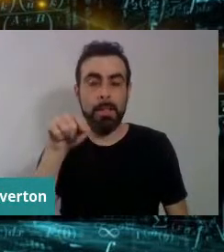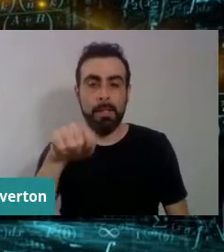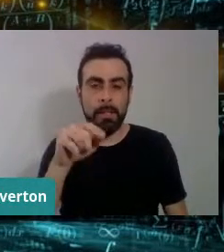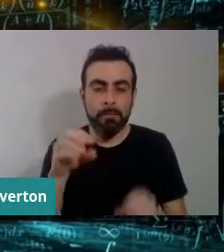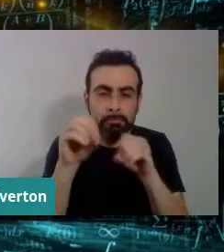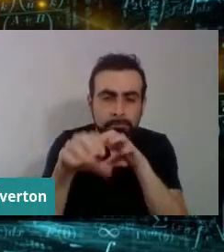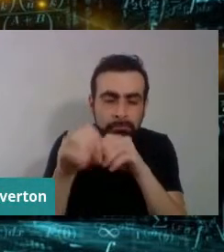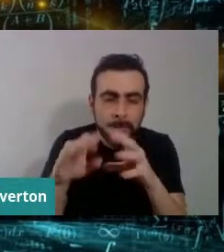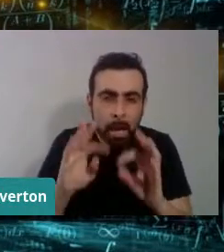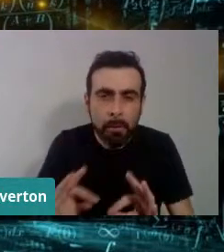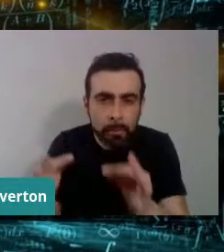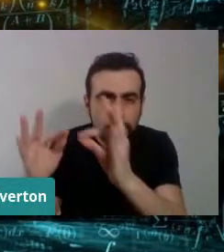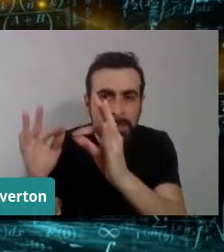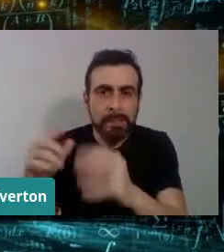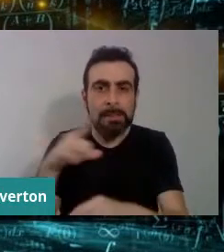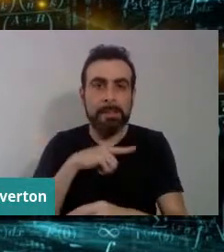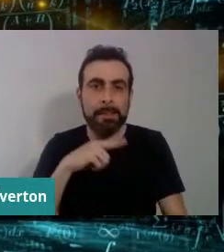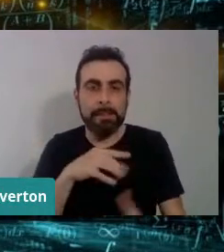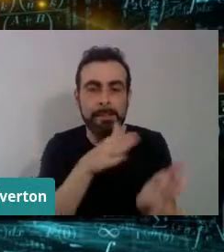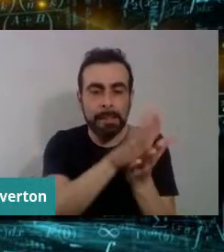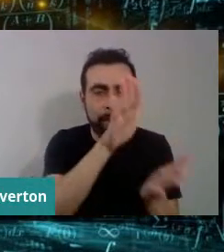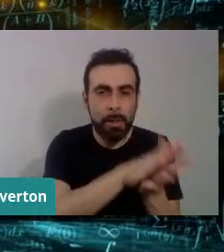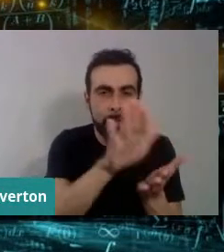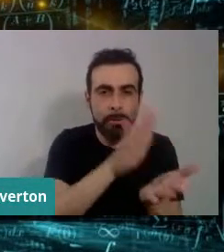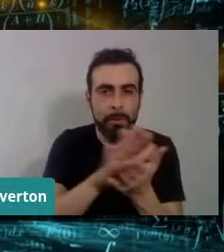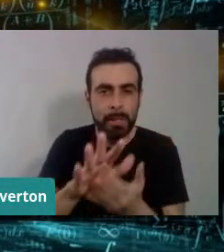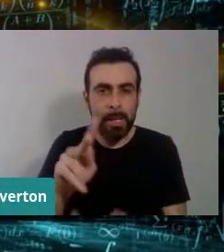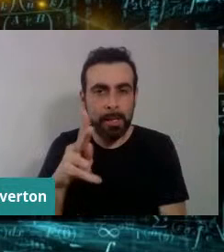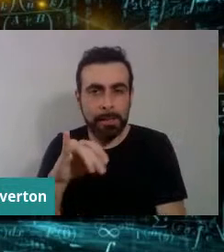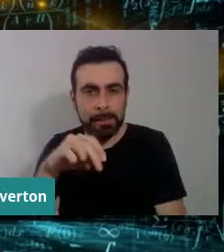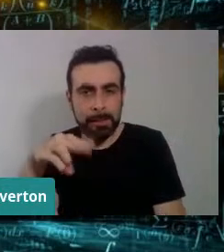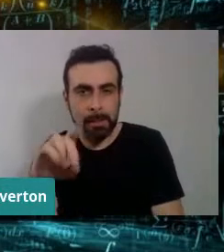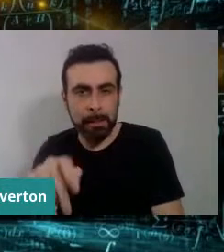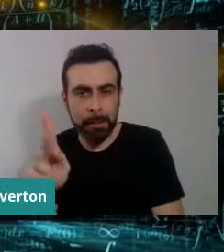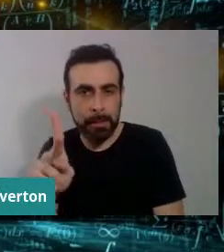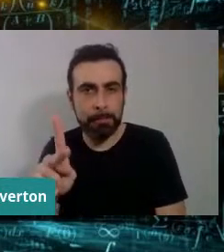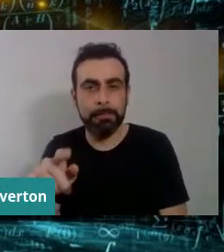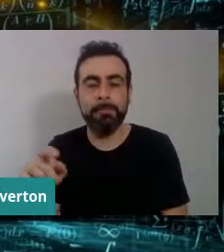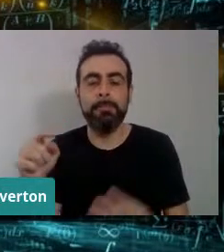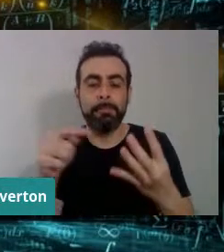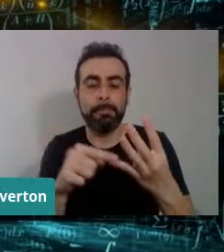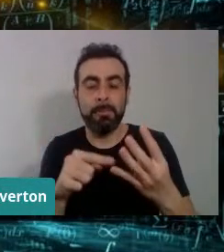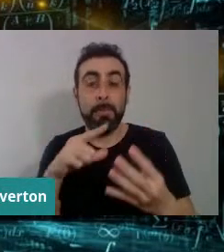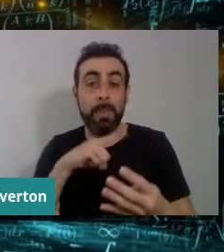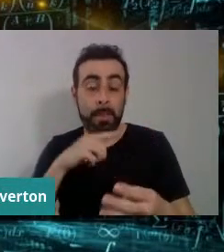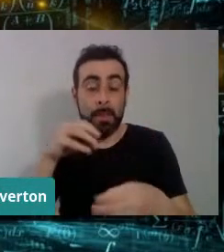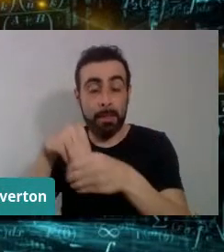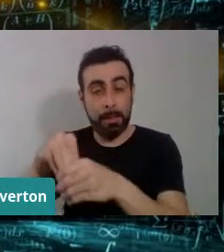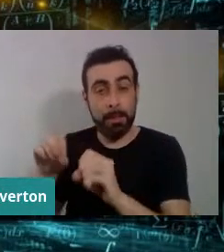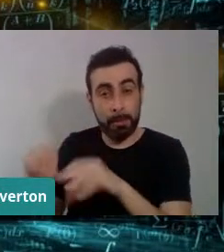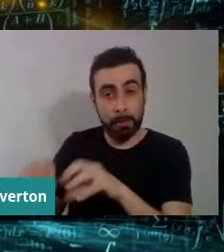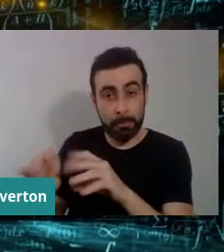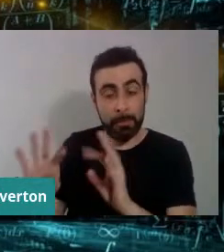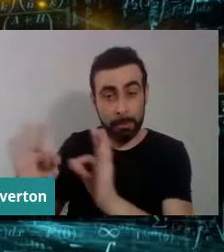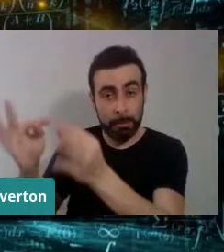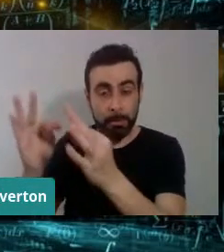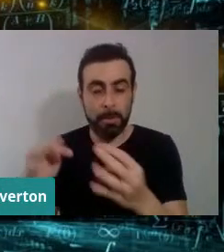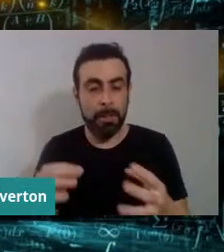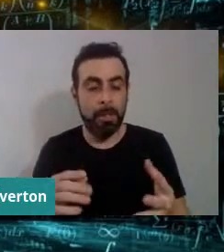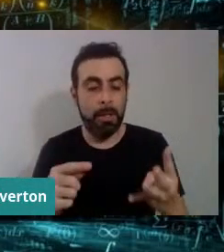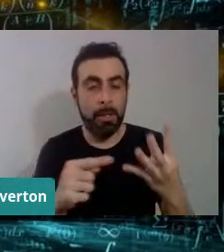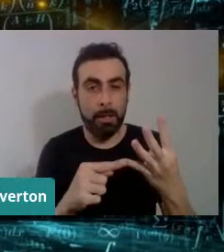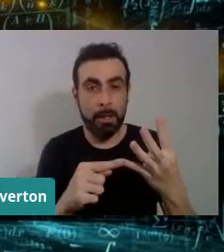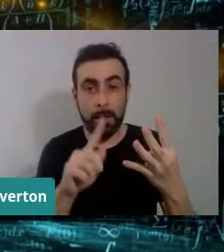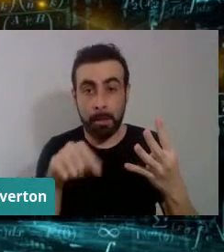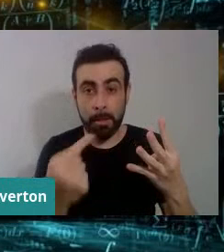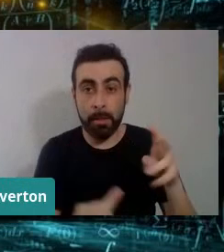Gostava muito de usar o livro do Resnick e Halliday nas suas aulas de física. Eu me lembro